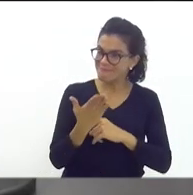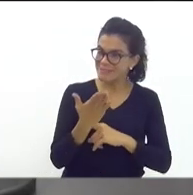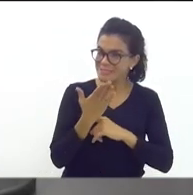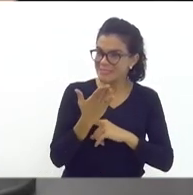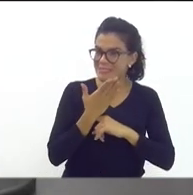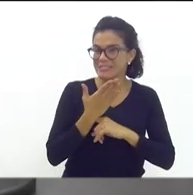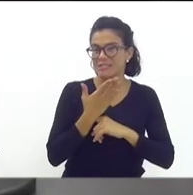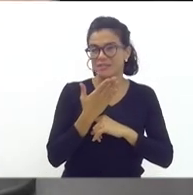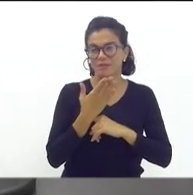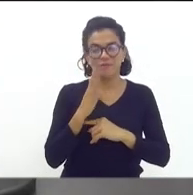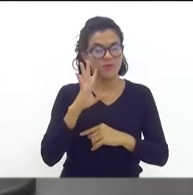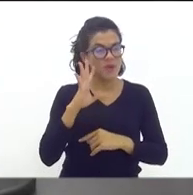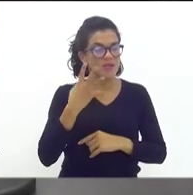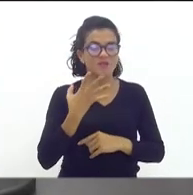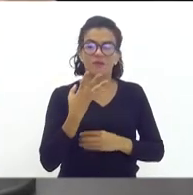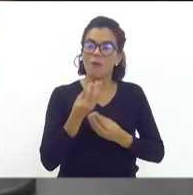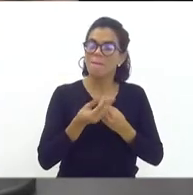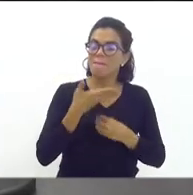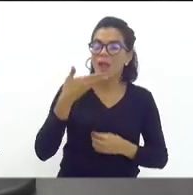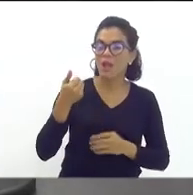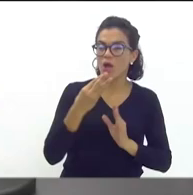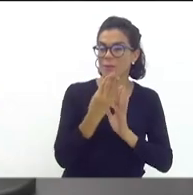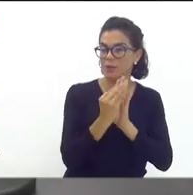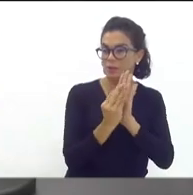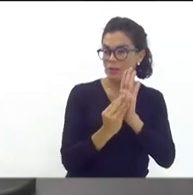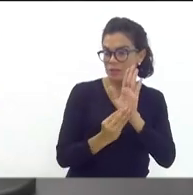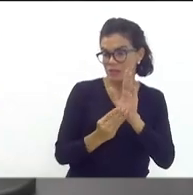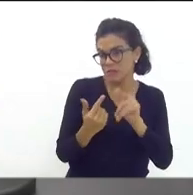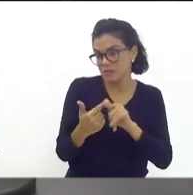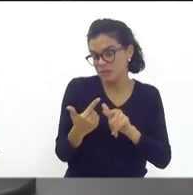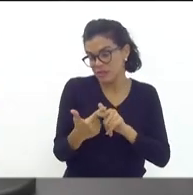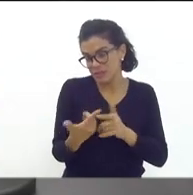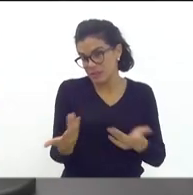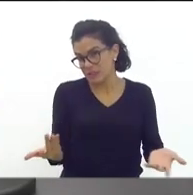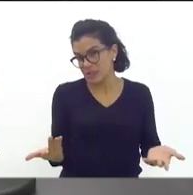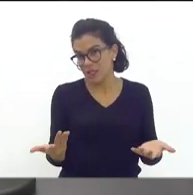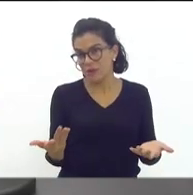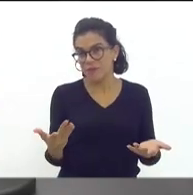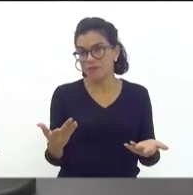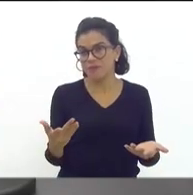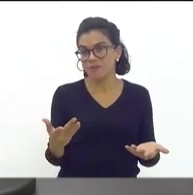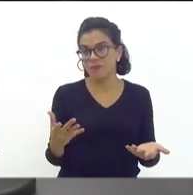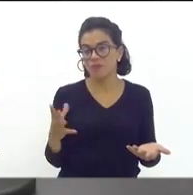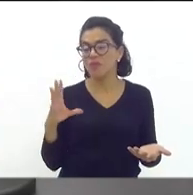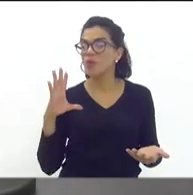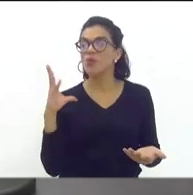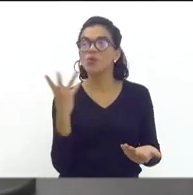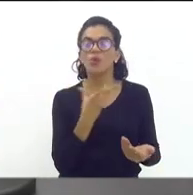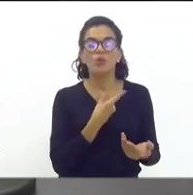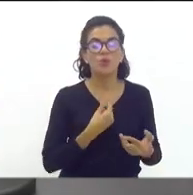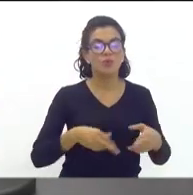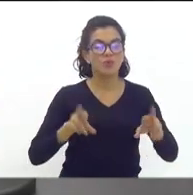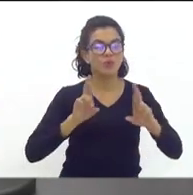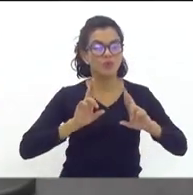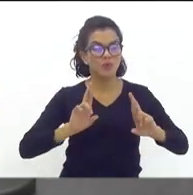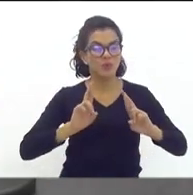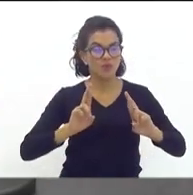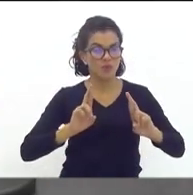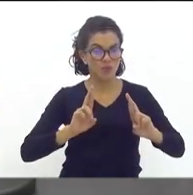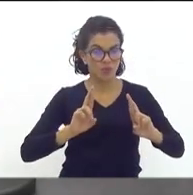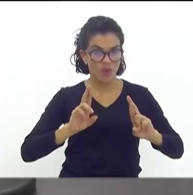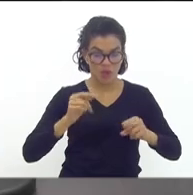definição de uma melhor metodologia porque afinal de conta o que que o que que todo mundo espera que o